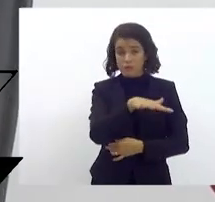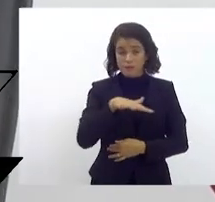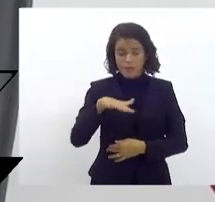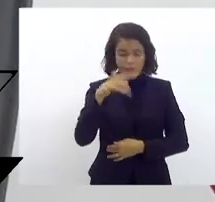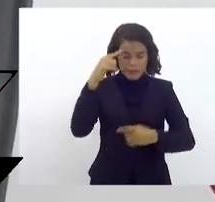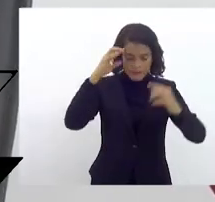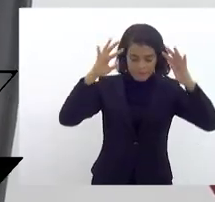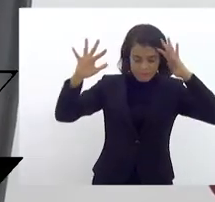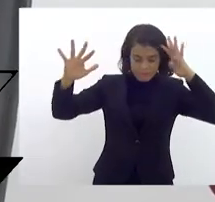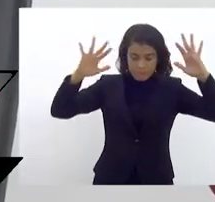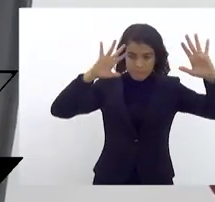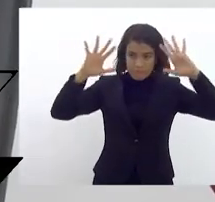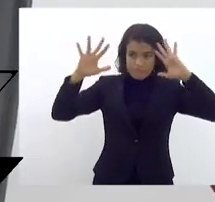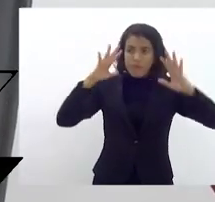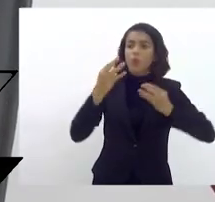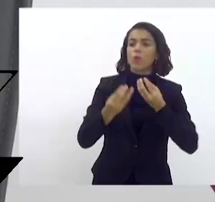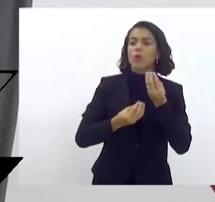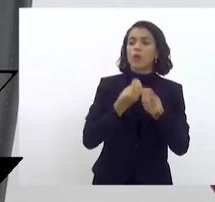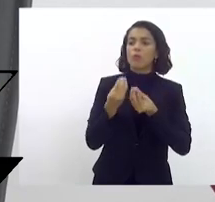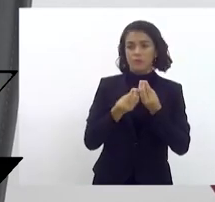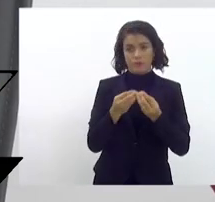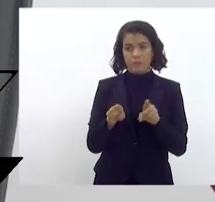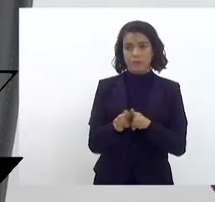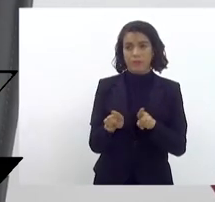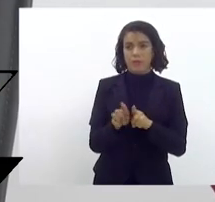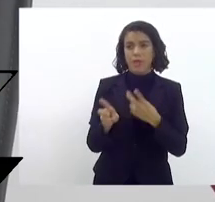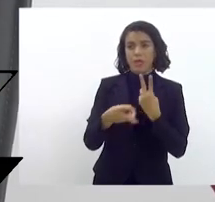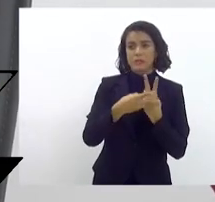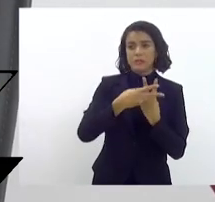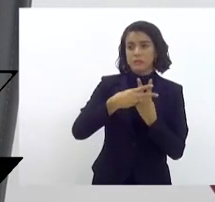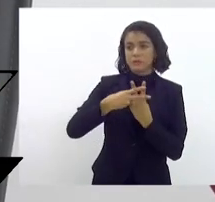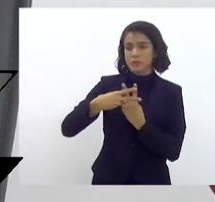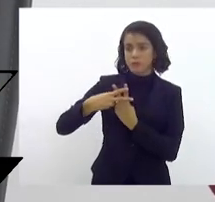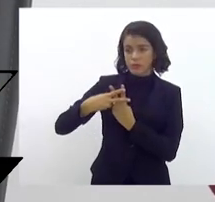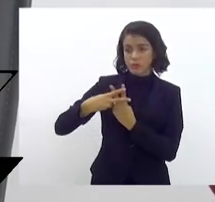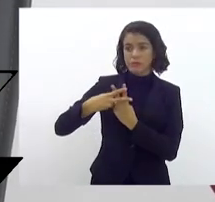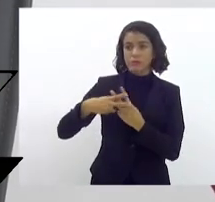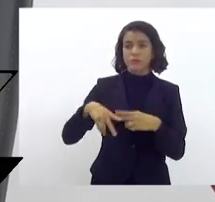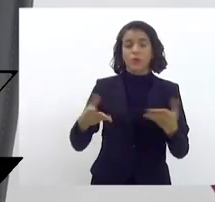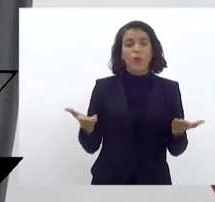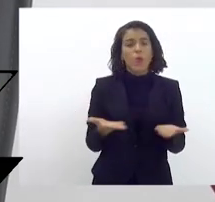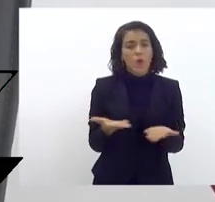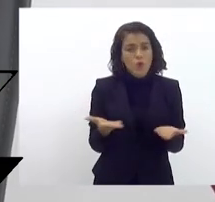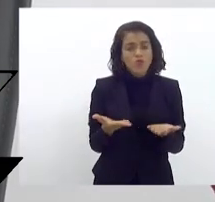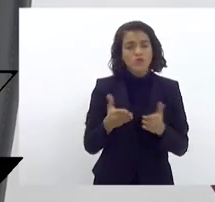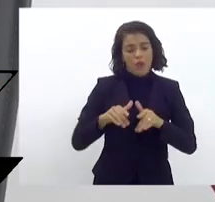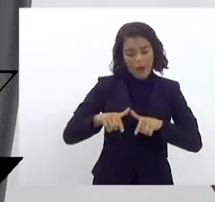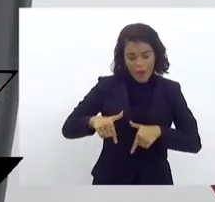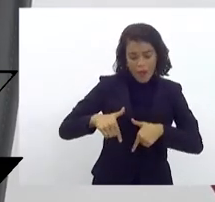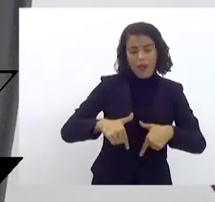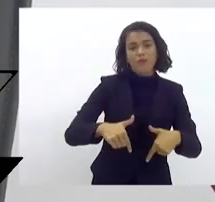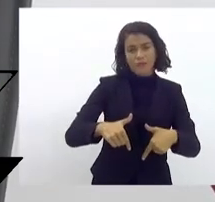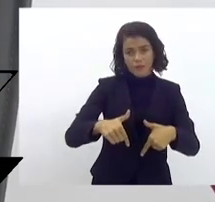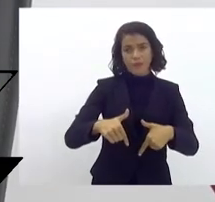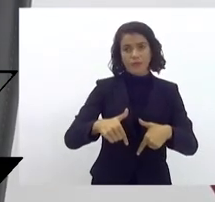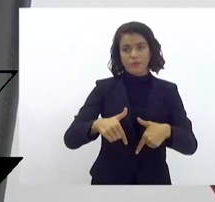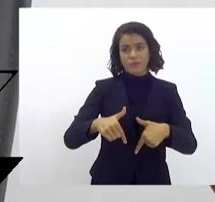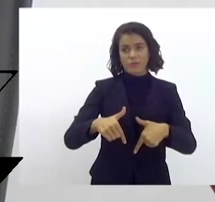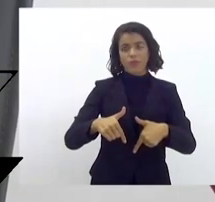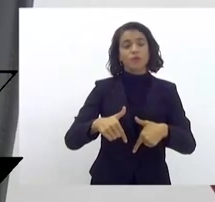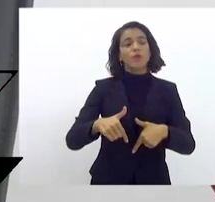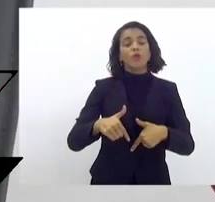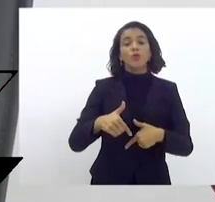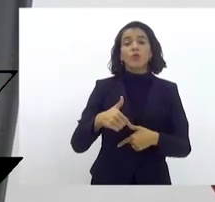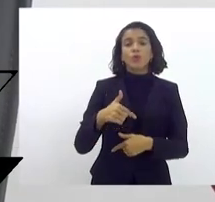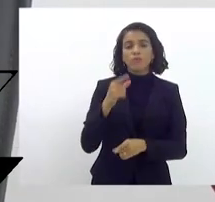as formas que são levadas as prisões e hoje a efetuação do